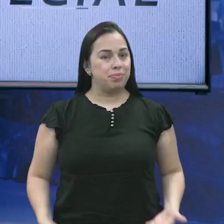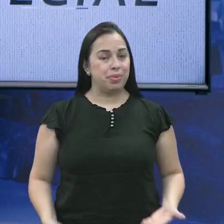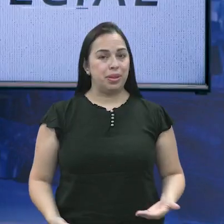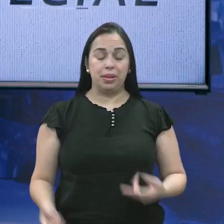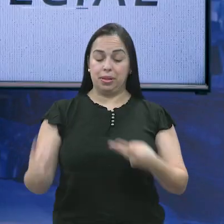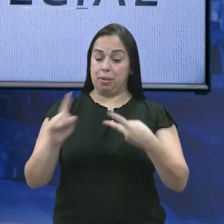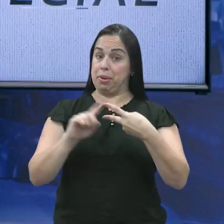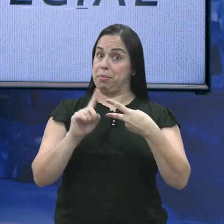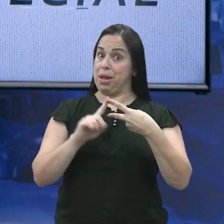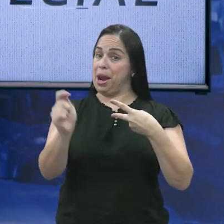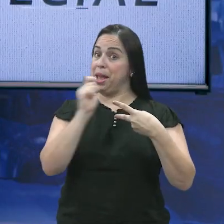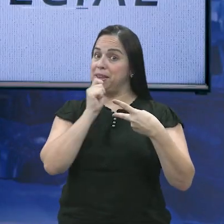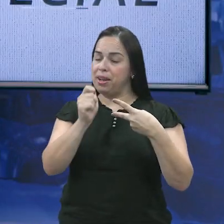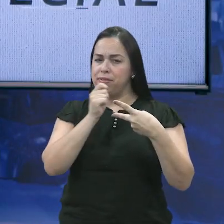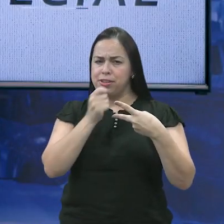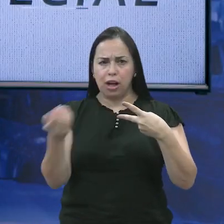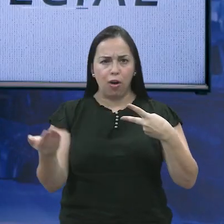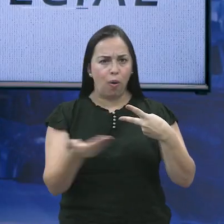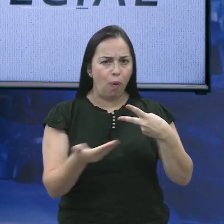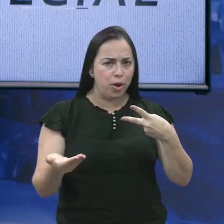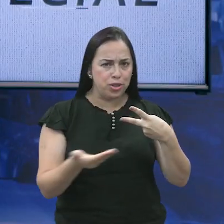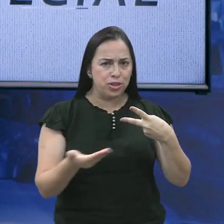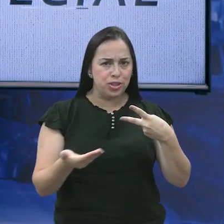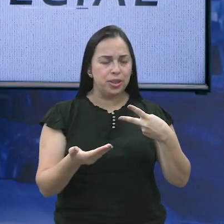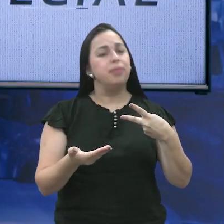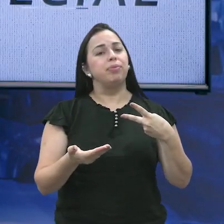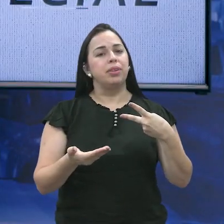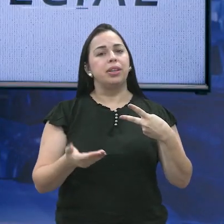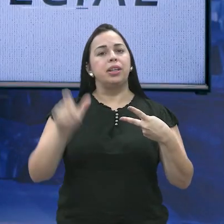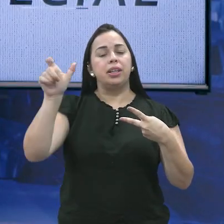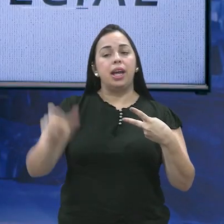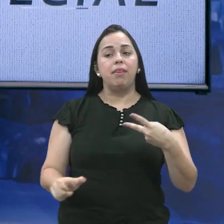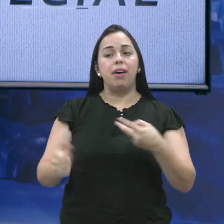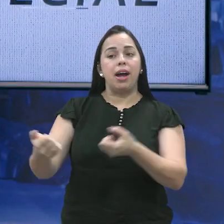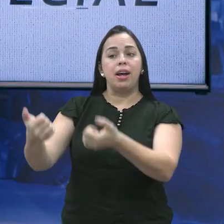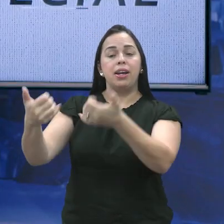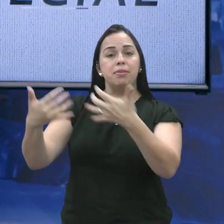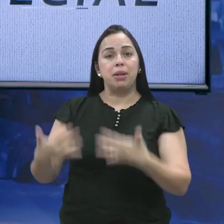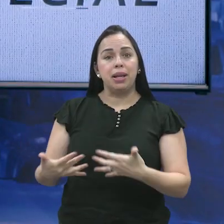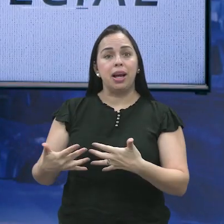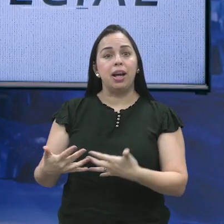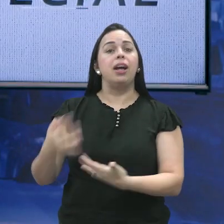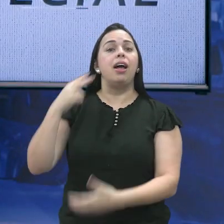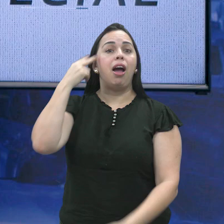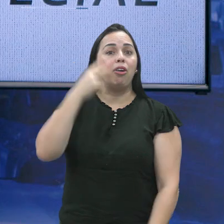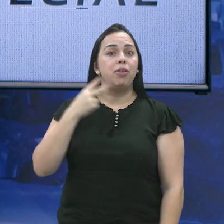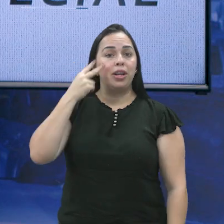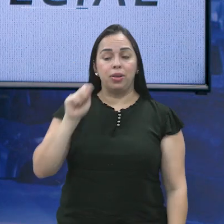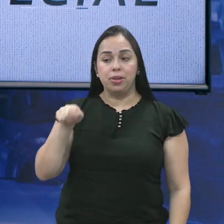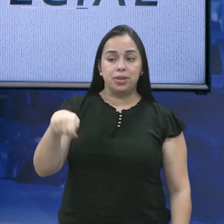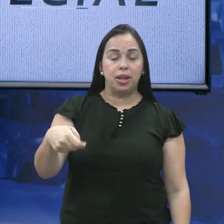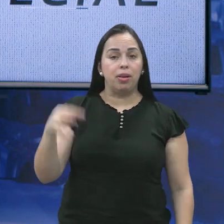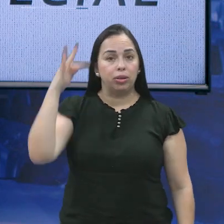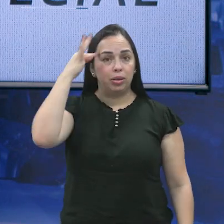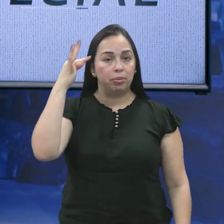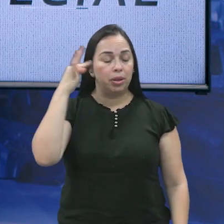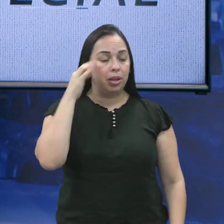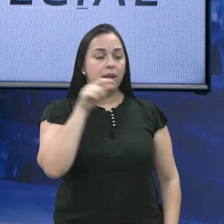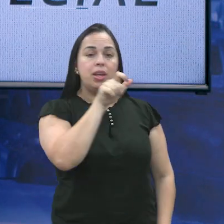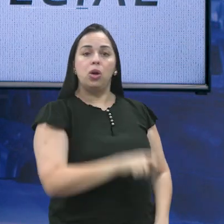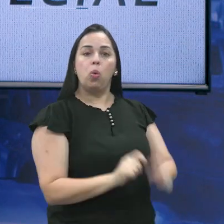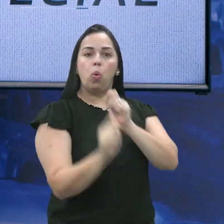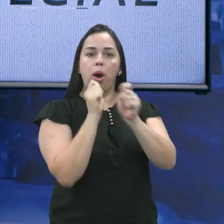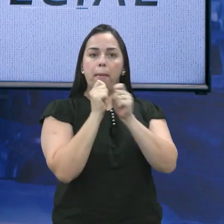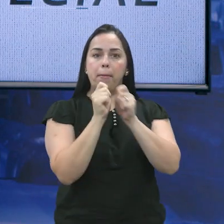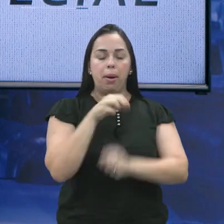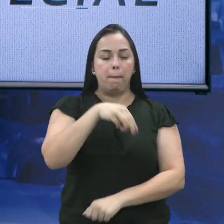Na primeira entrevista do Ação Parlamentar Especial de hoje, quem fala com a gente é o vereador Tomás Henrique. Quem conversou com